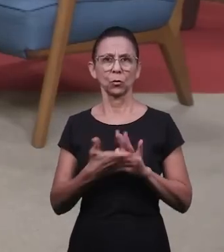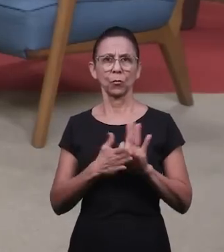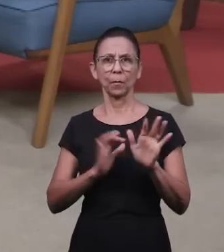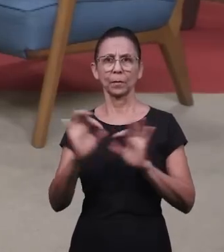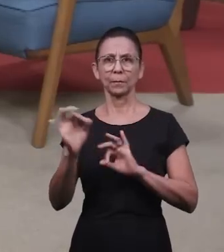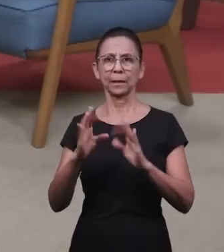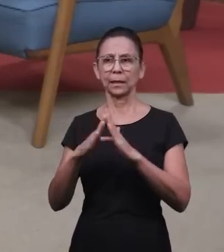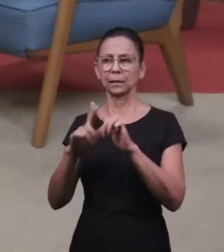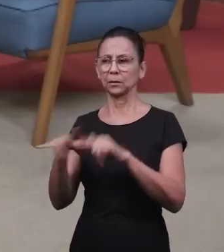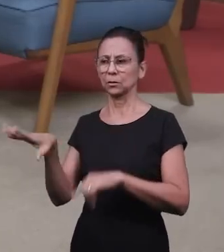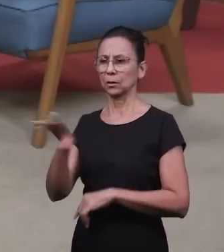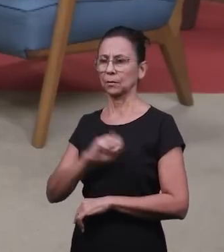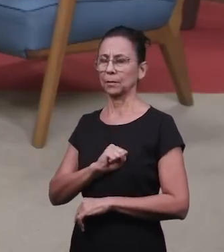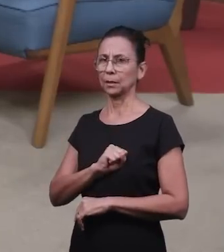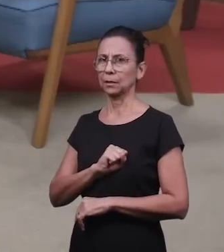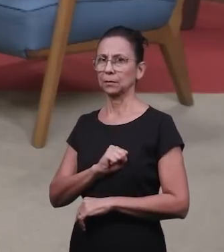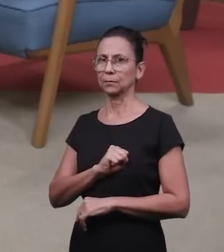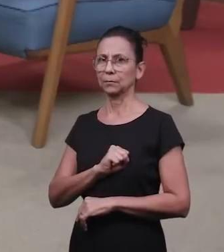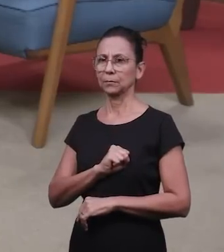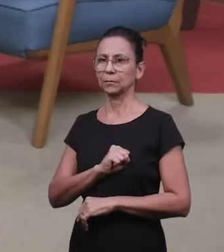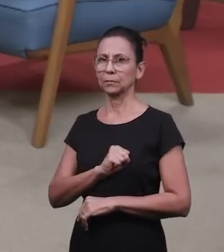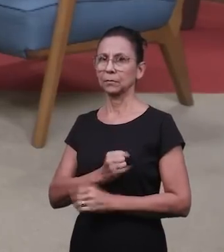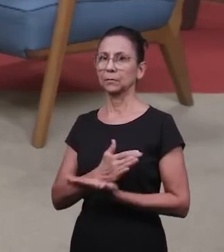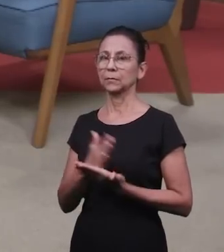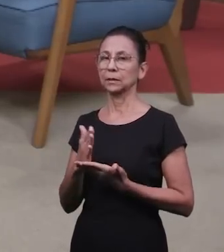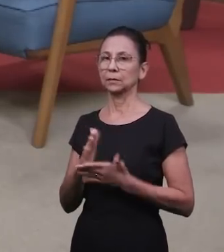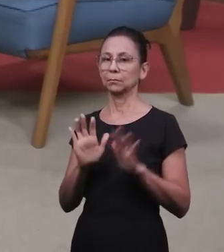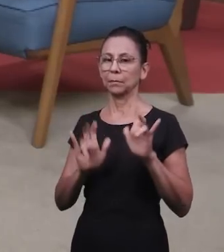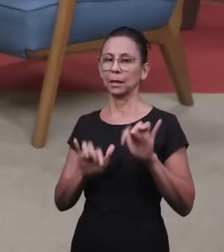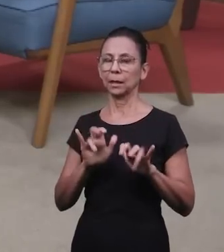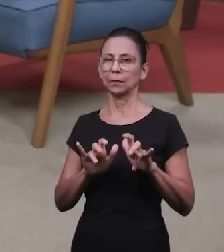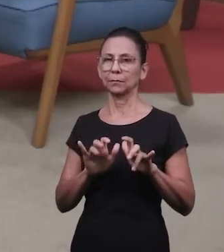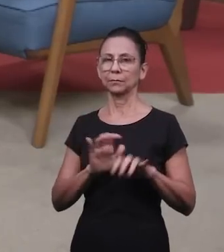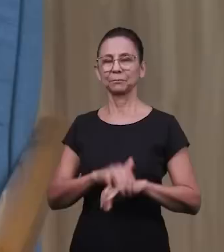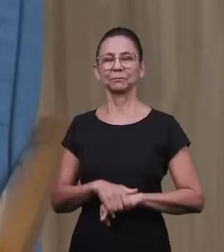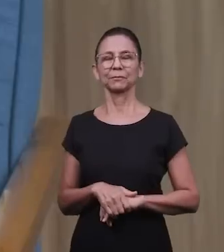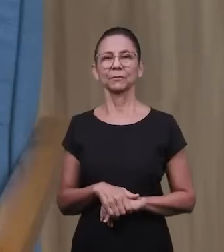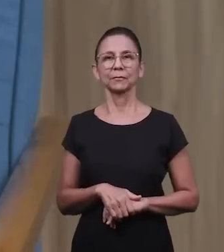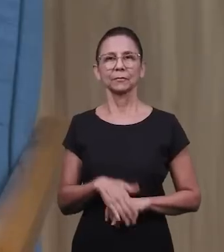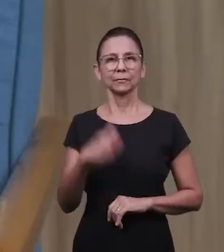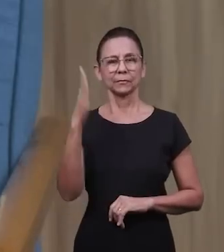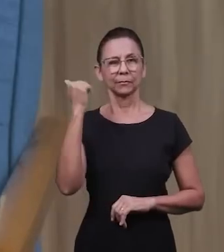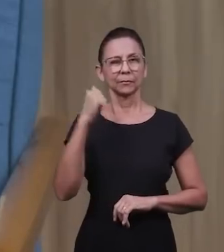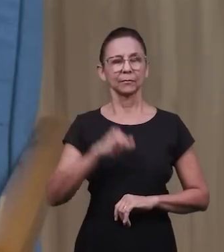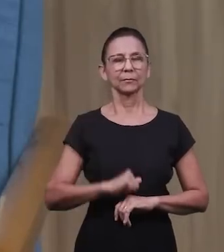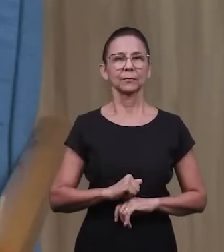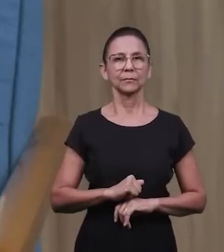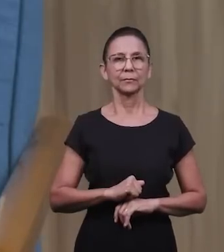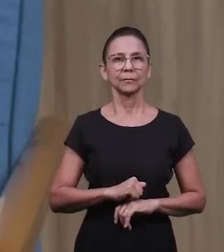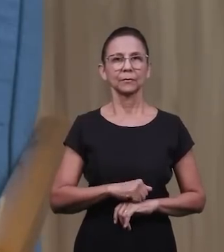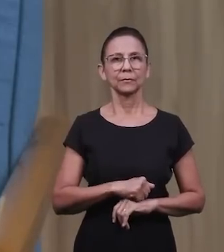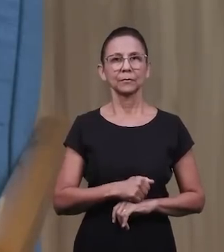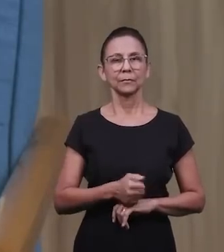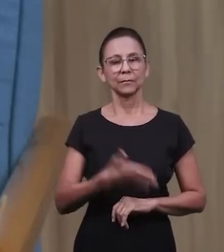ó Igreja Amada. E hoje começando, como eu falei, pelo teclado. Então você já sabe, pegue o seu instrumento